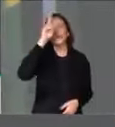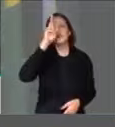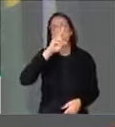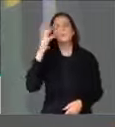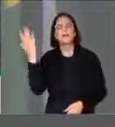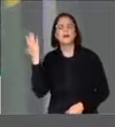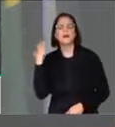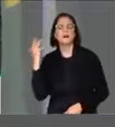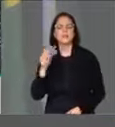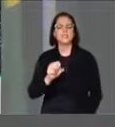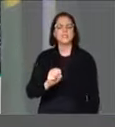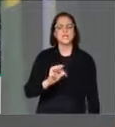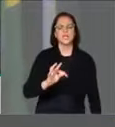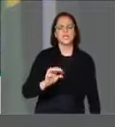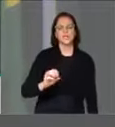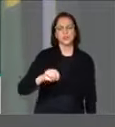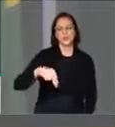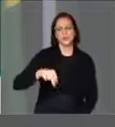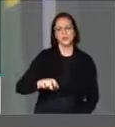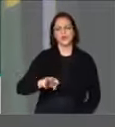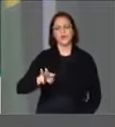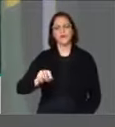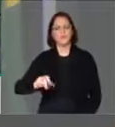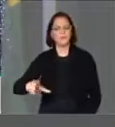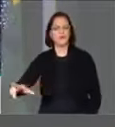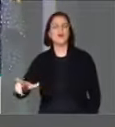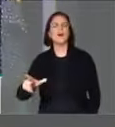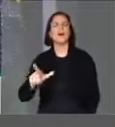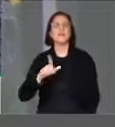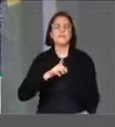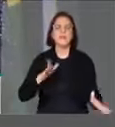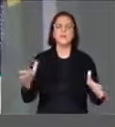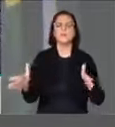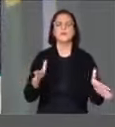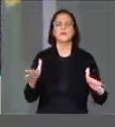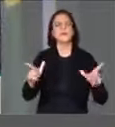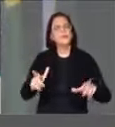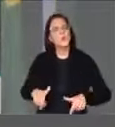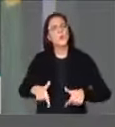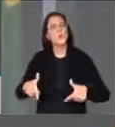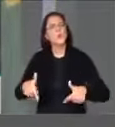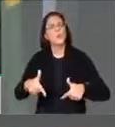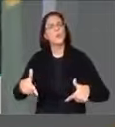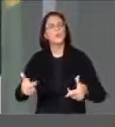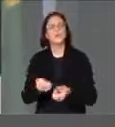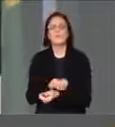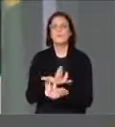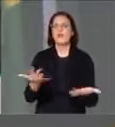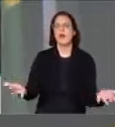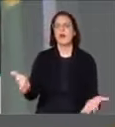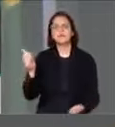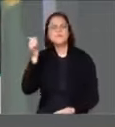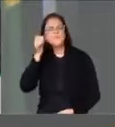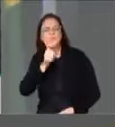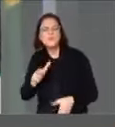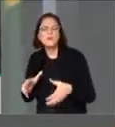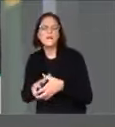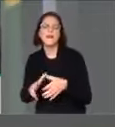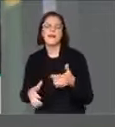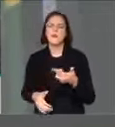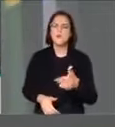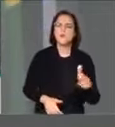várias lutas emancipatórias, né? De mulheres, de, enfim. E lembrar